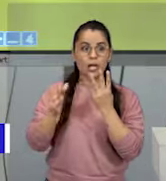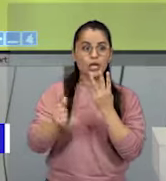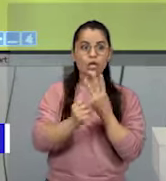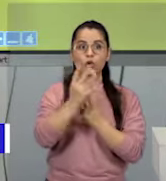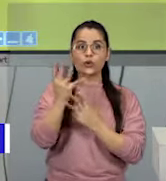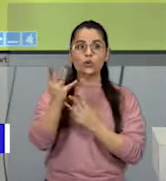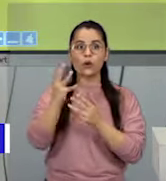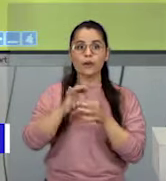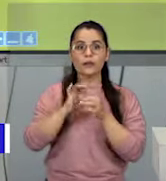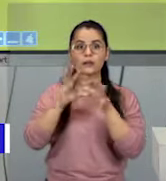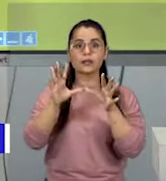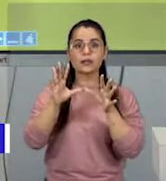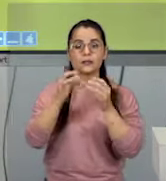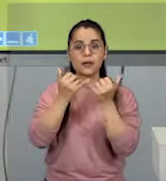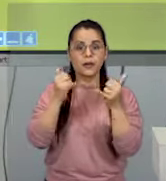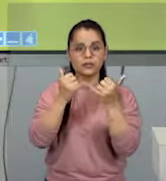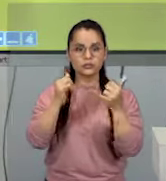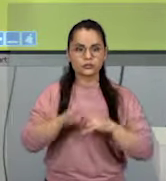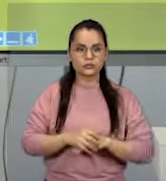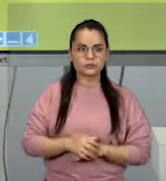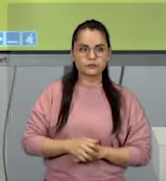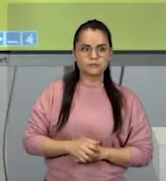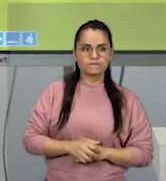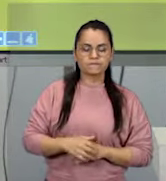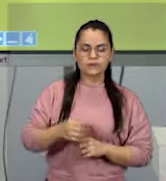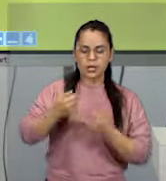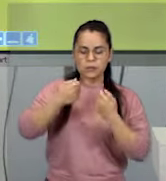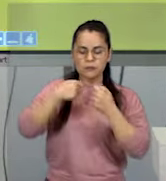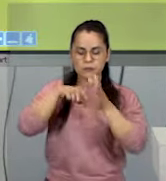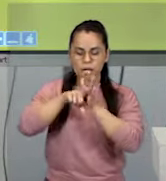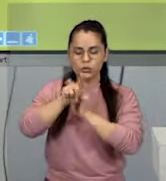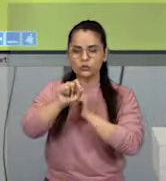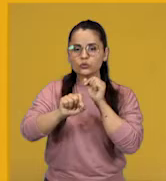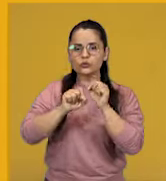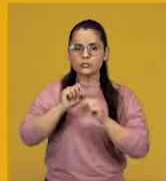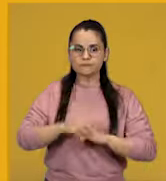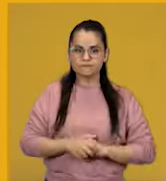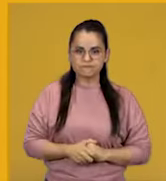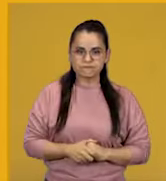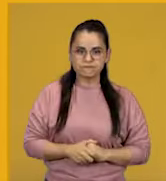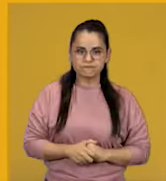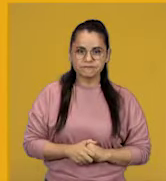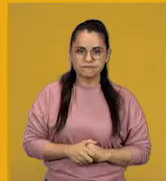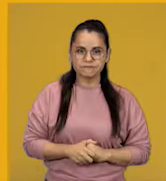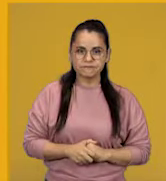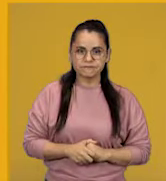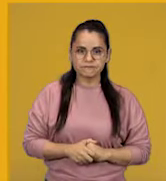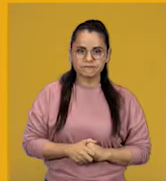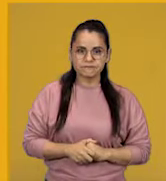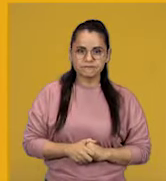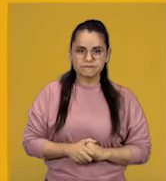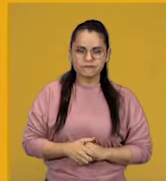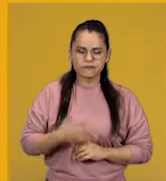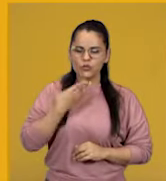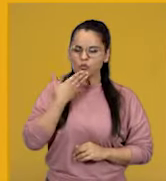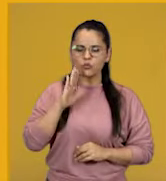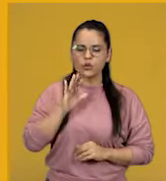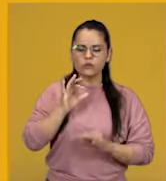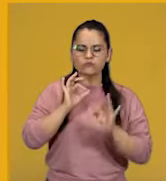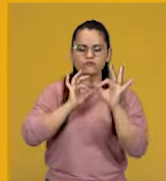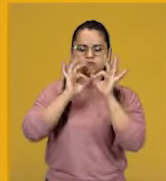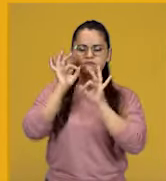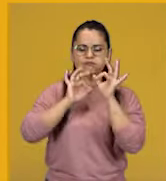energia por mol Oi e ele quer saber o seguinte e ele quer saber o seguinte qual que é